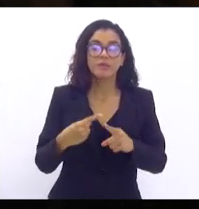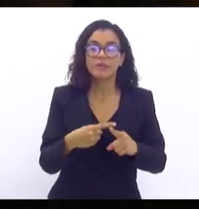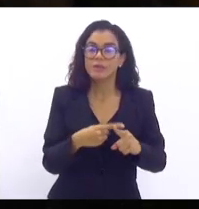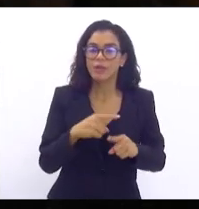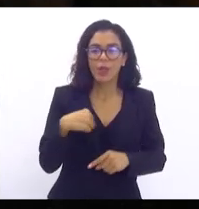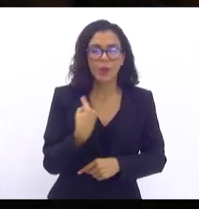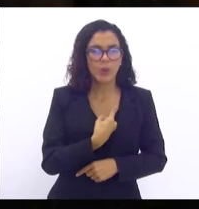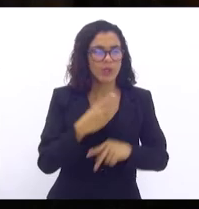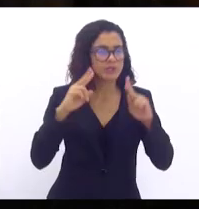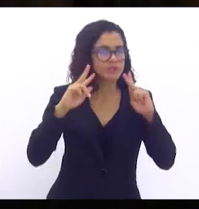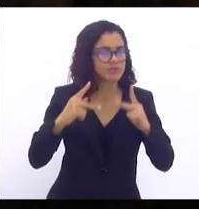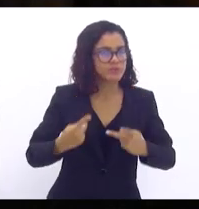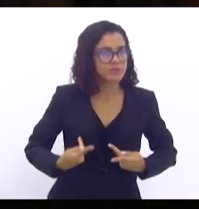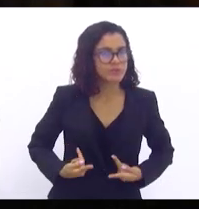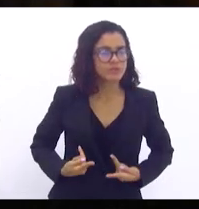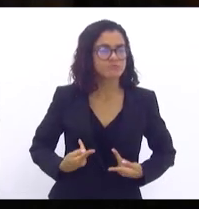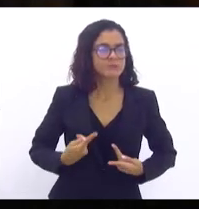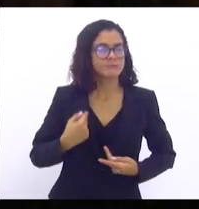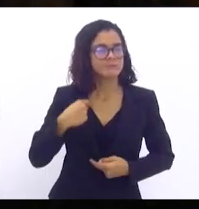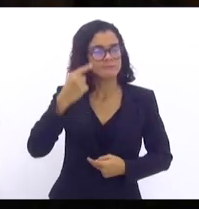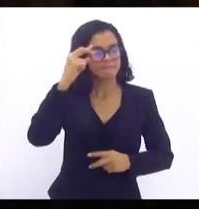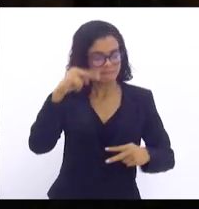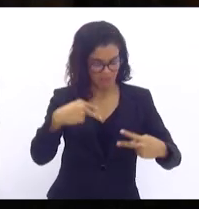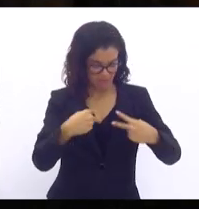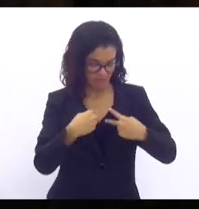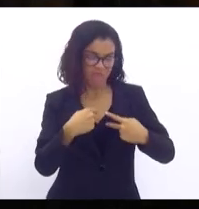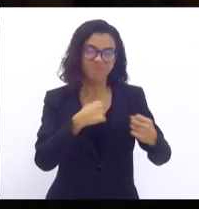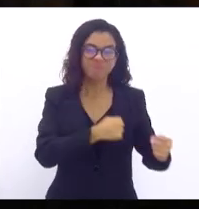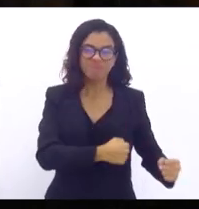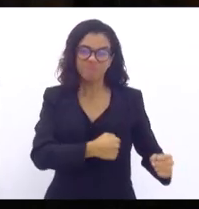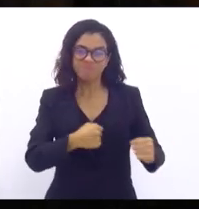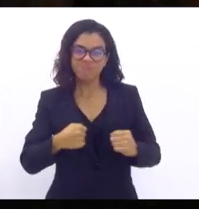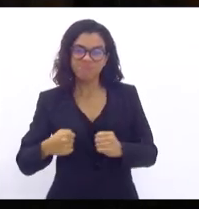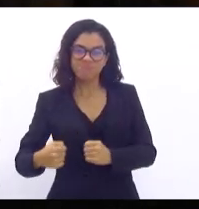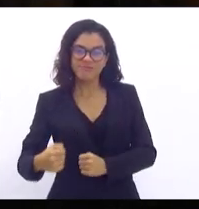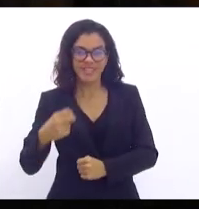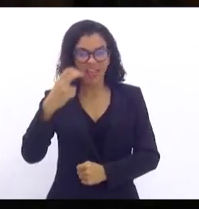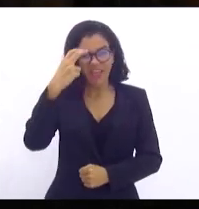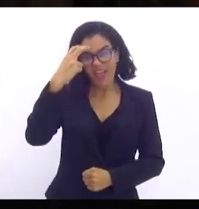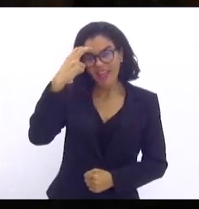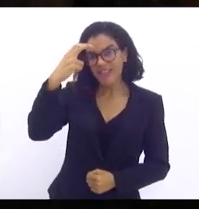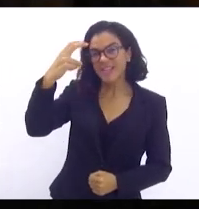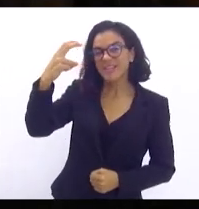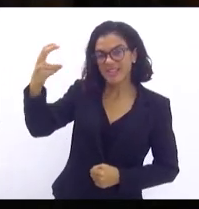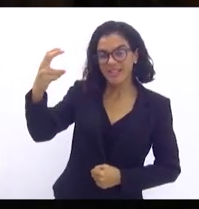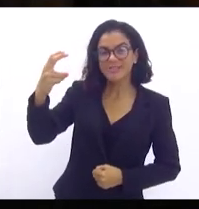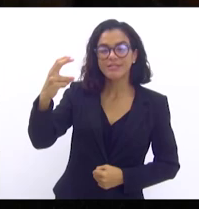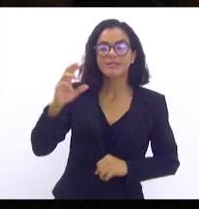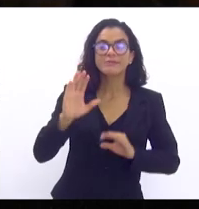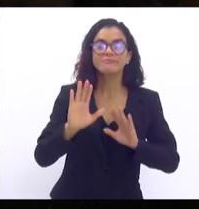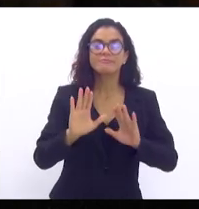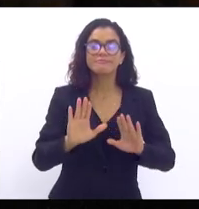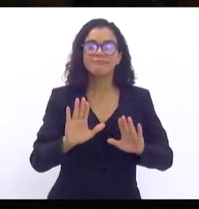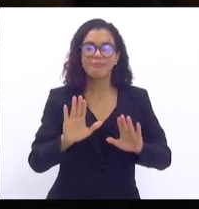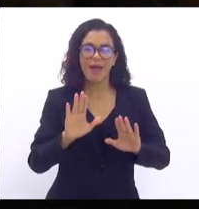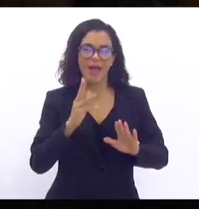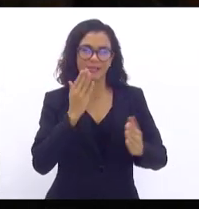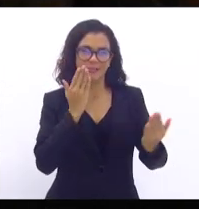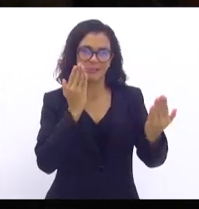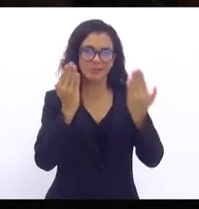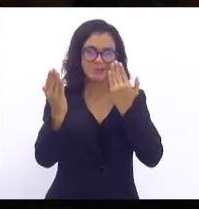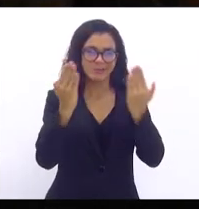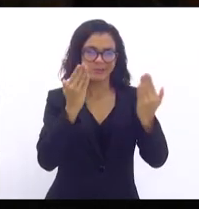seres humanos, nos achamos muito potentes, muito inteligentes, mas perto da